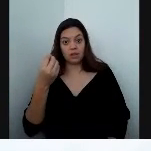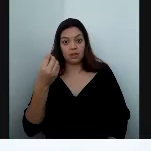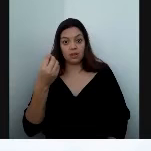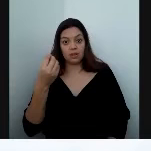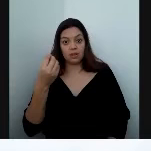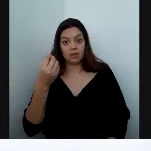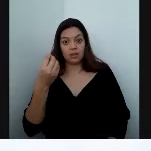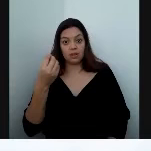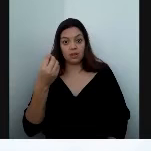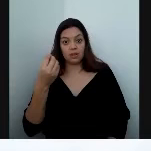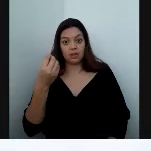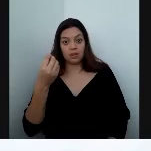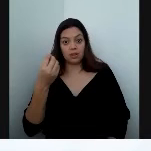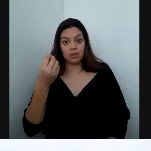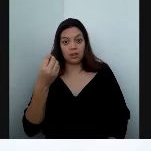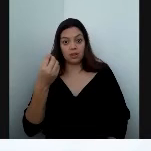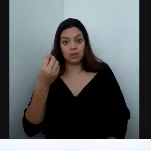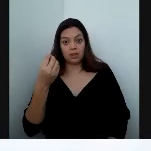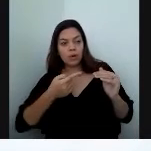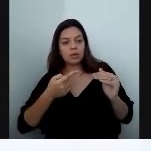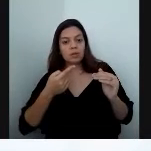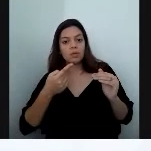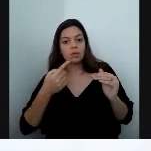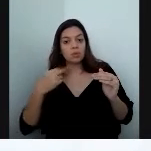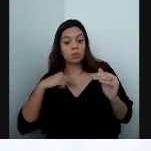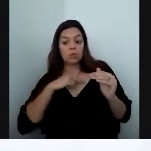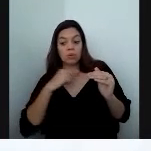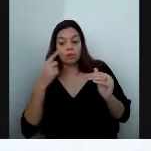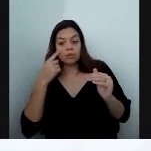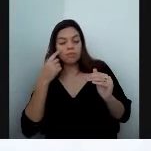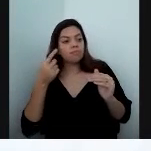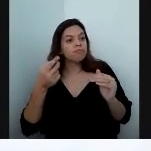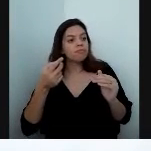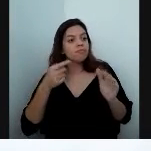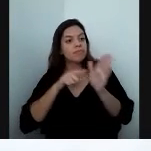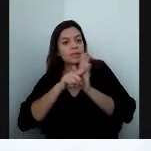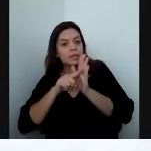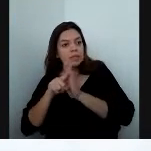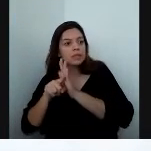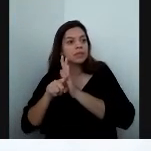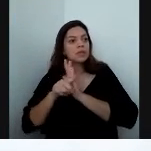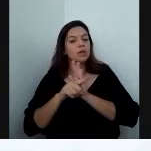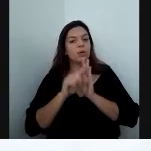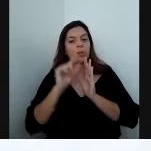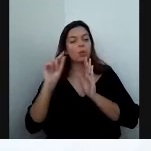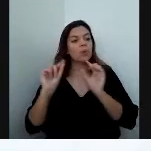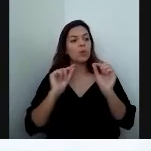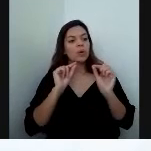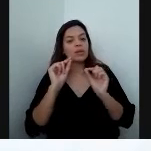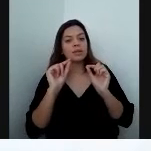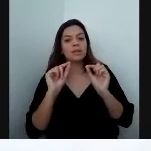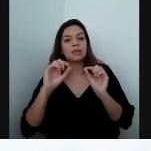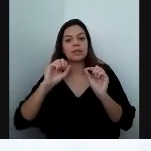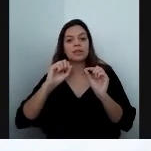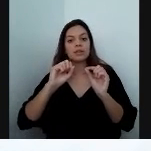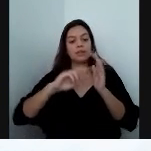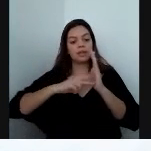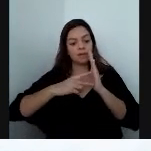que tinha, né? O que que essas cláusulas diziam. Tá. E daí a gente achou coisas